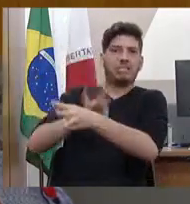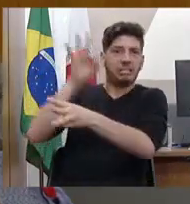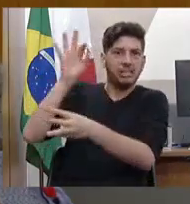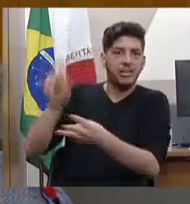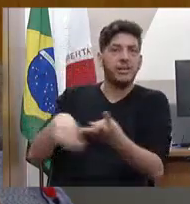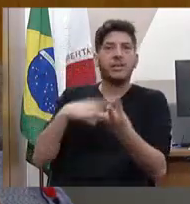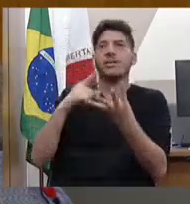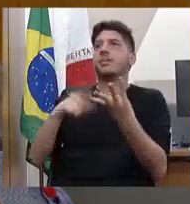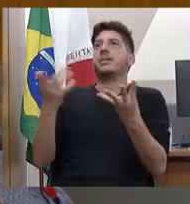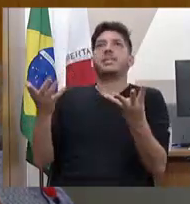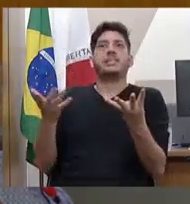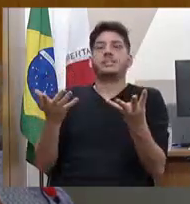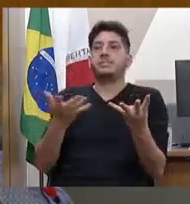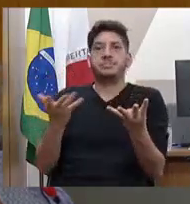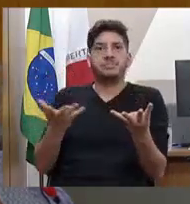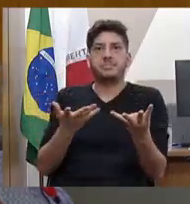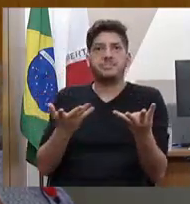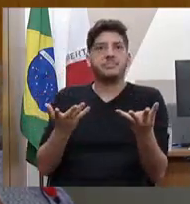abelha